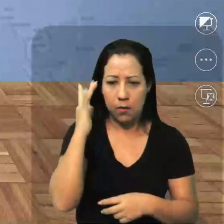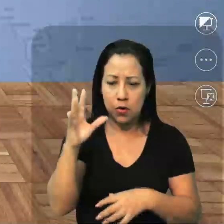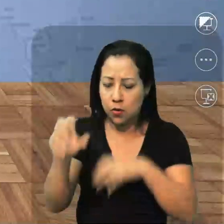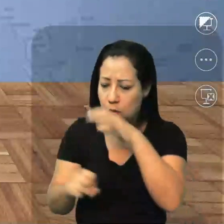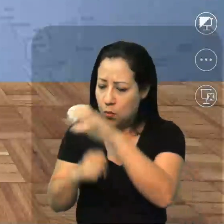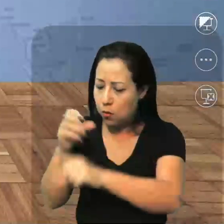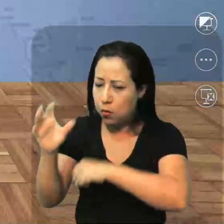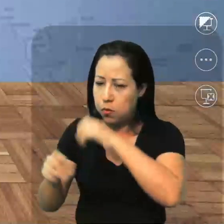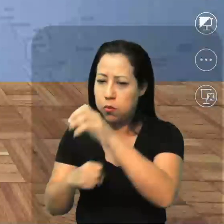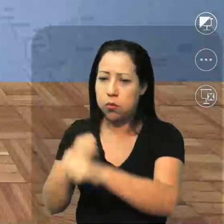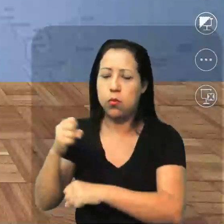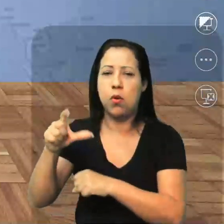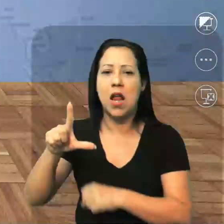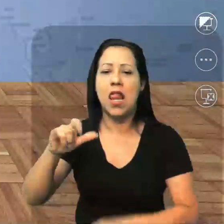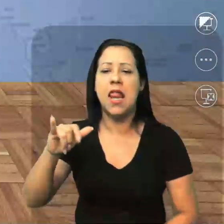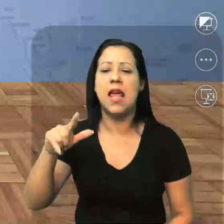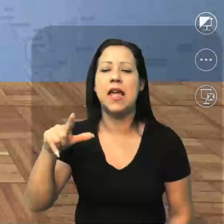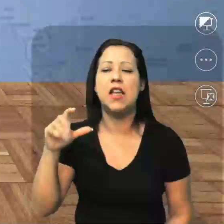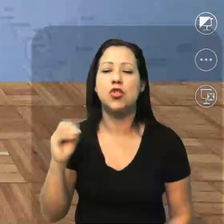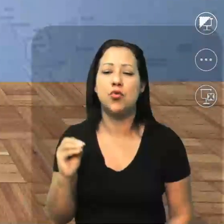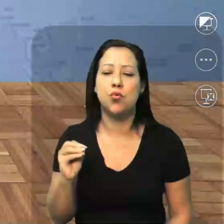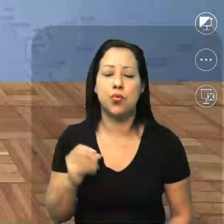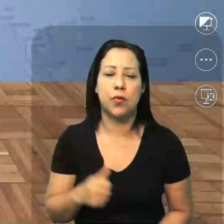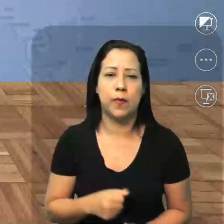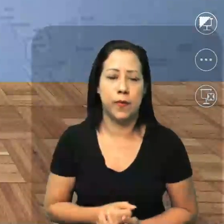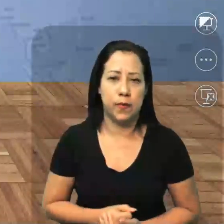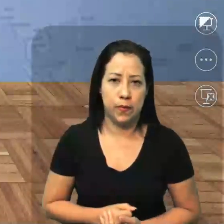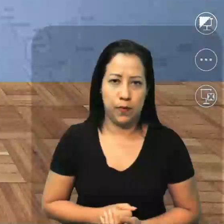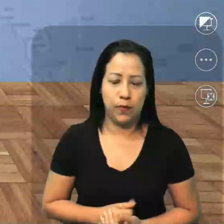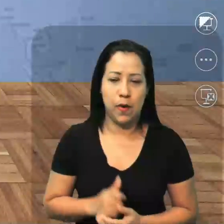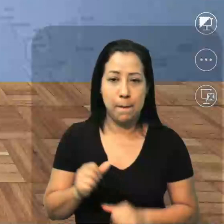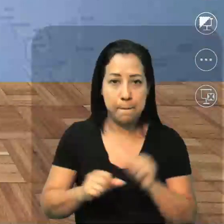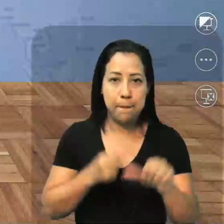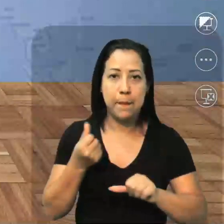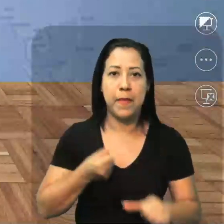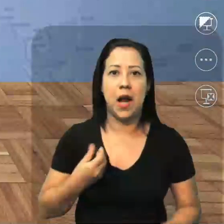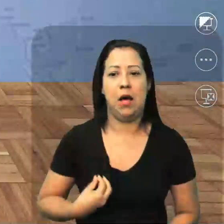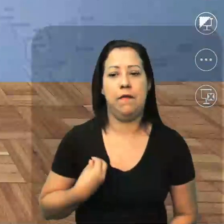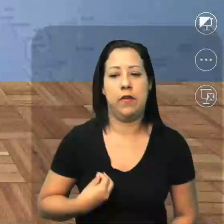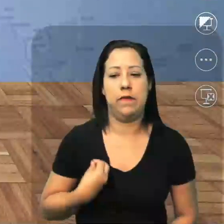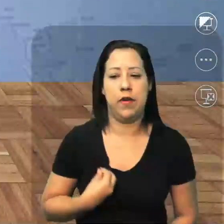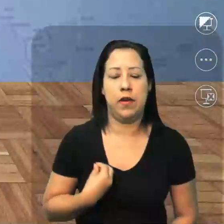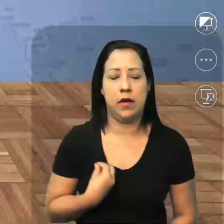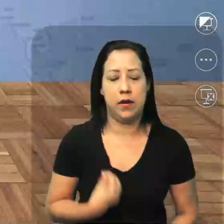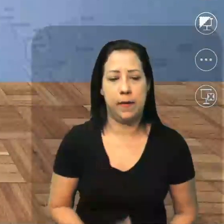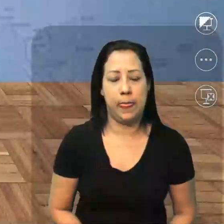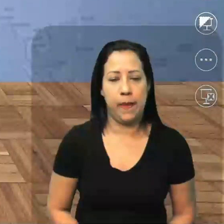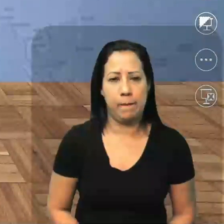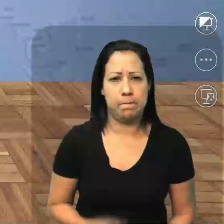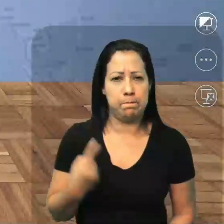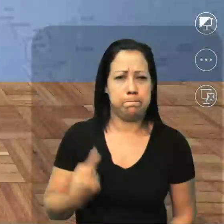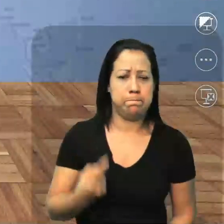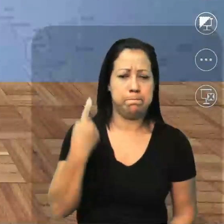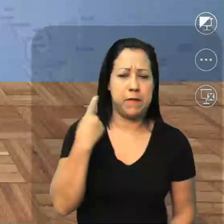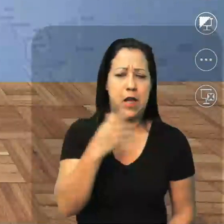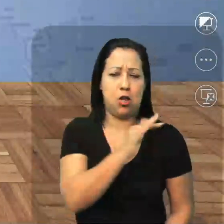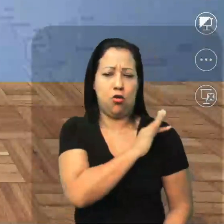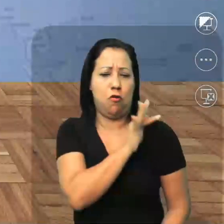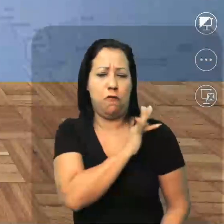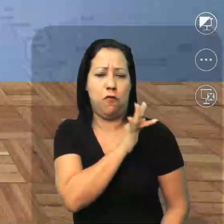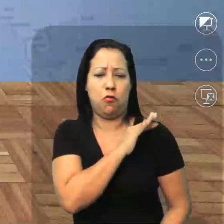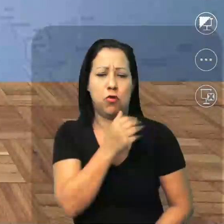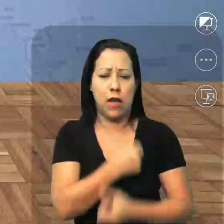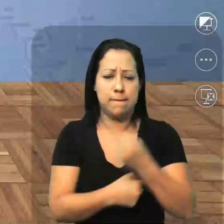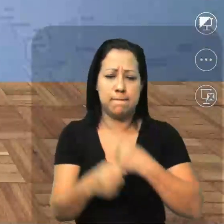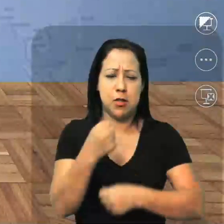alimento nas lixeiras para sobreviver. Quando eu fazia faculdade, faz anos, não vou nem